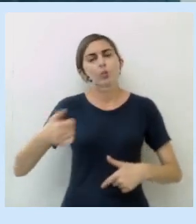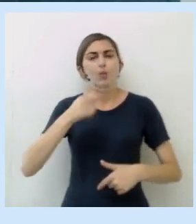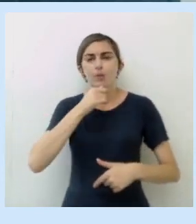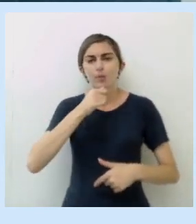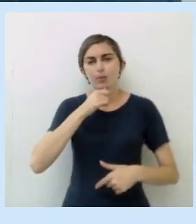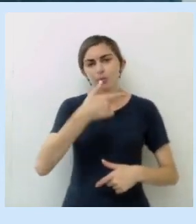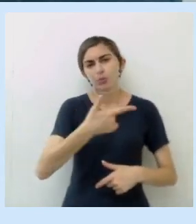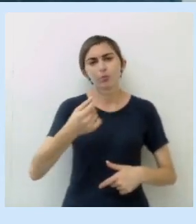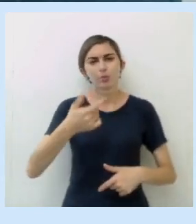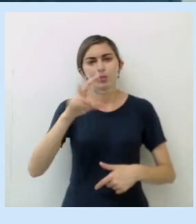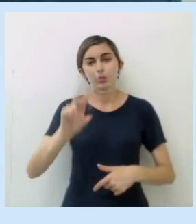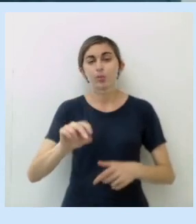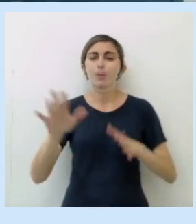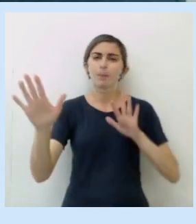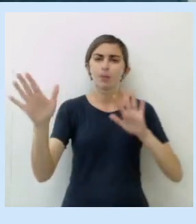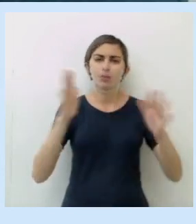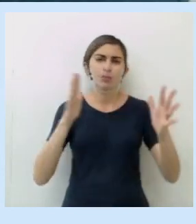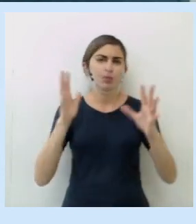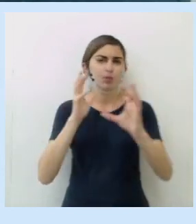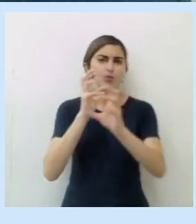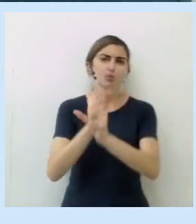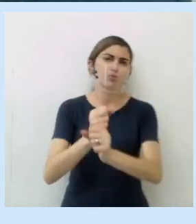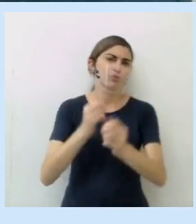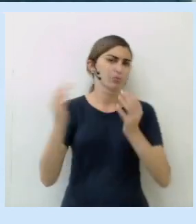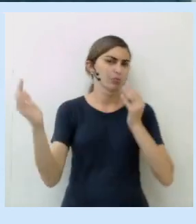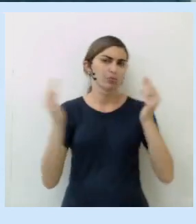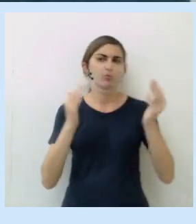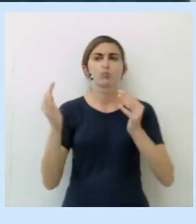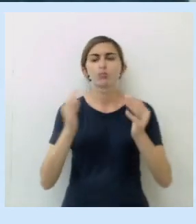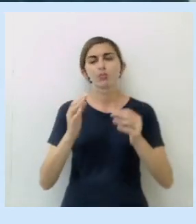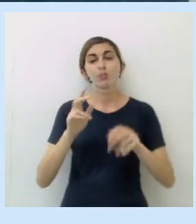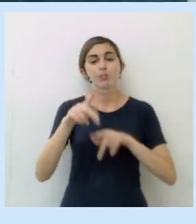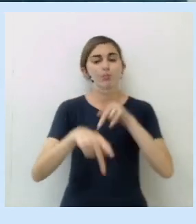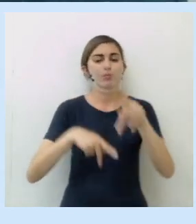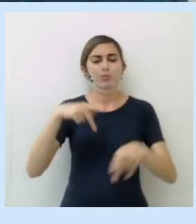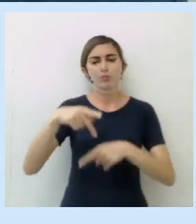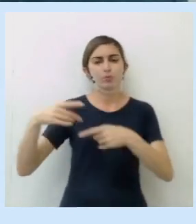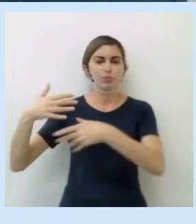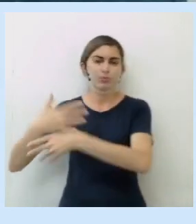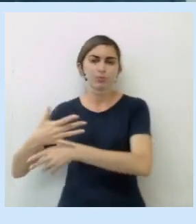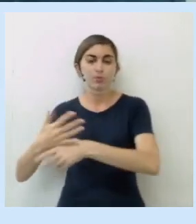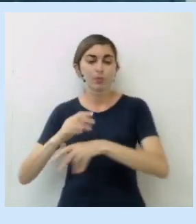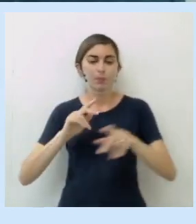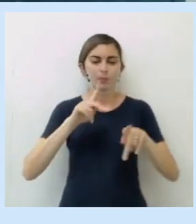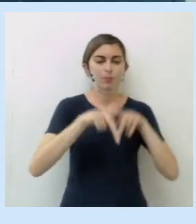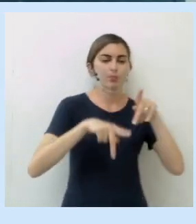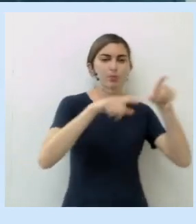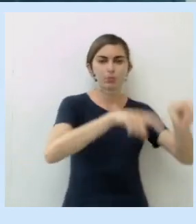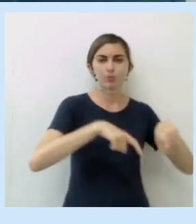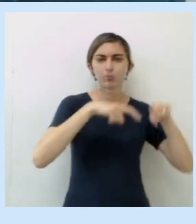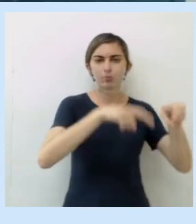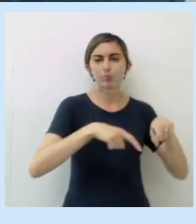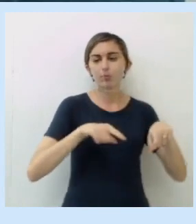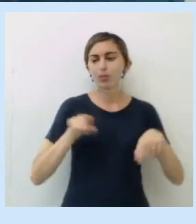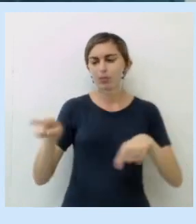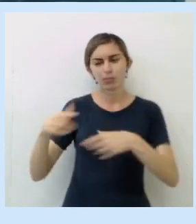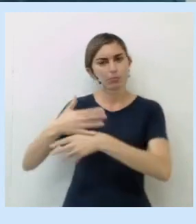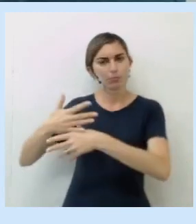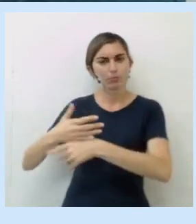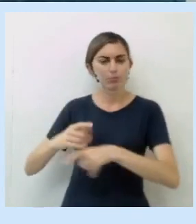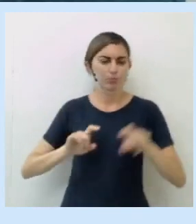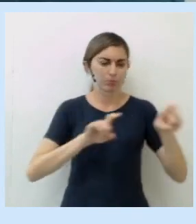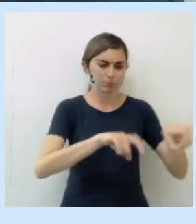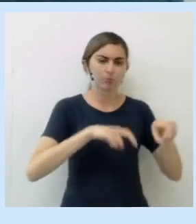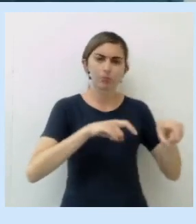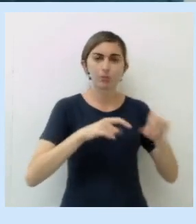2050. E isso são estimativas. Então a gente tem uma população urbana e uma população rural. A população urbana ele está